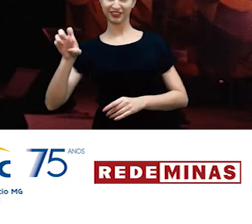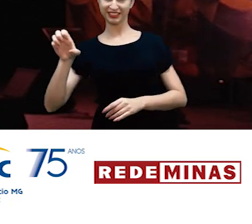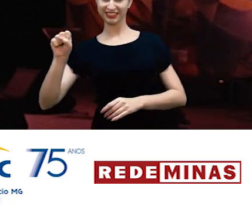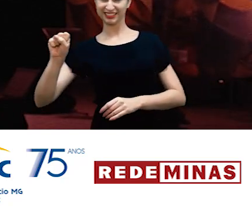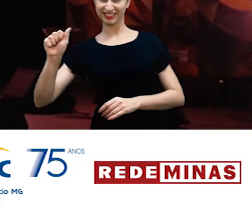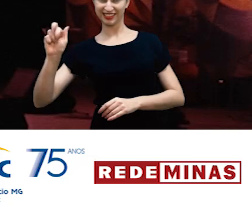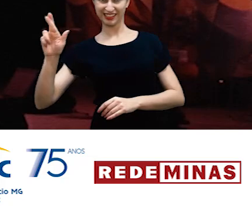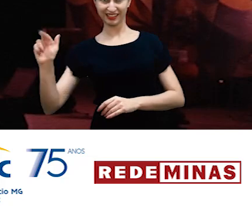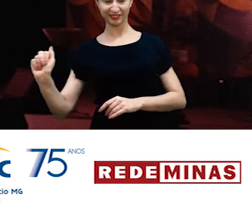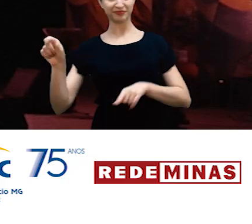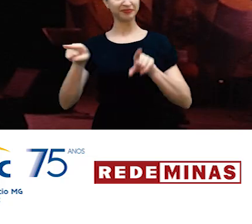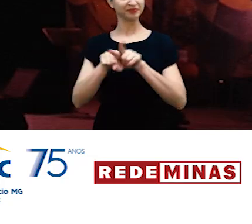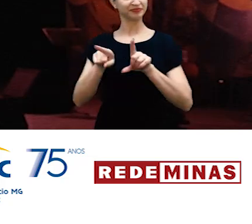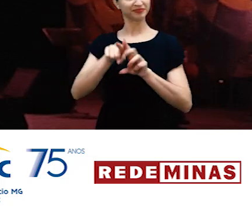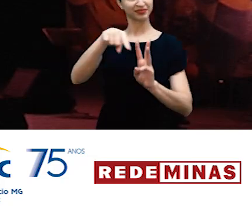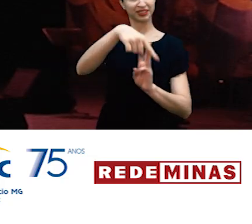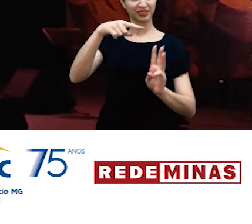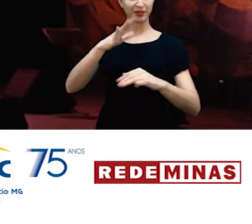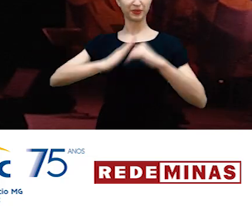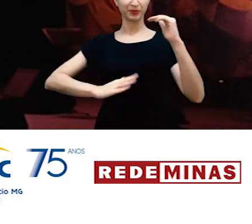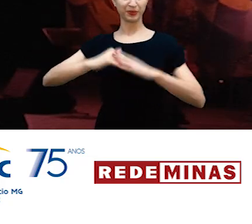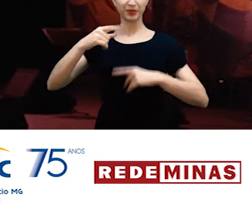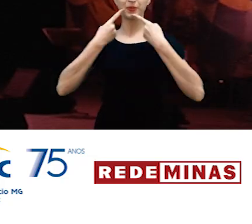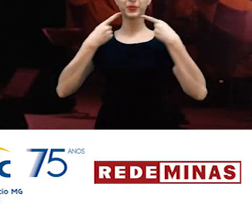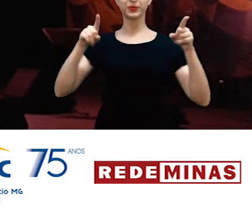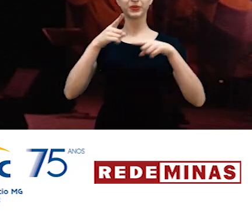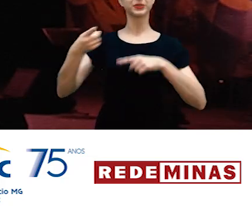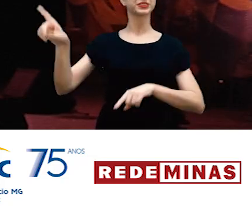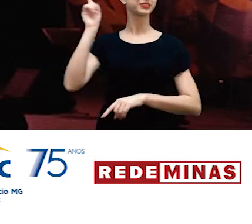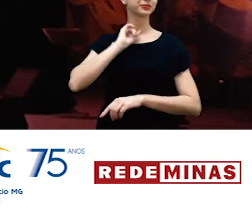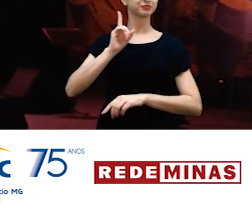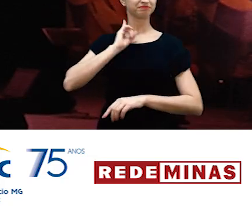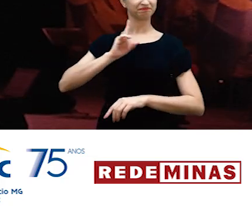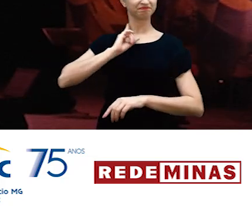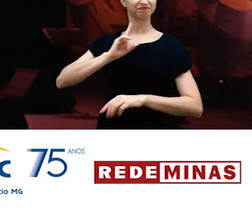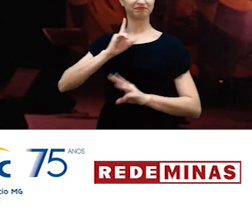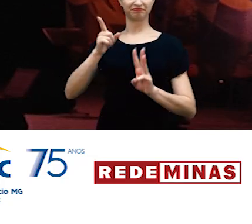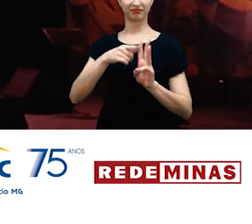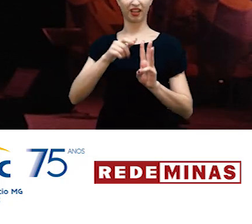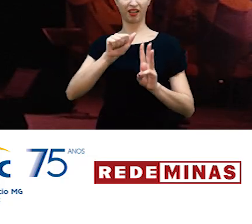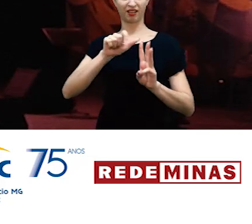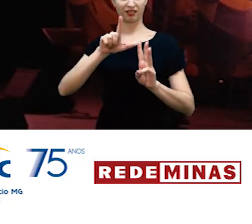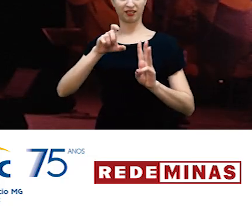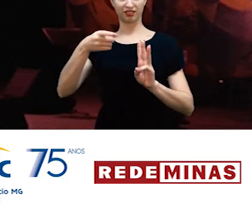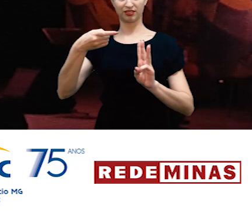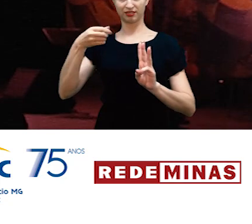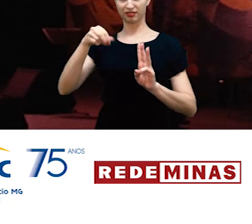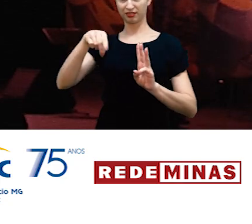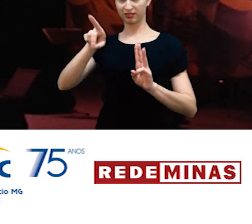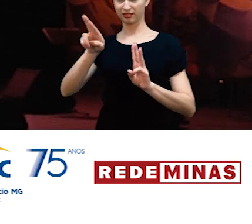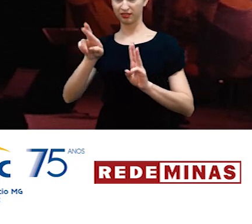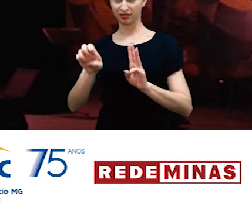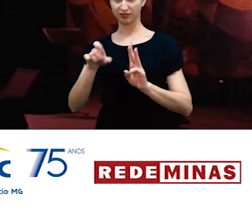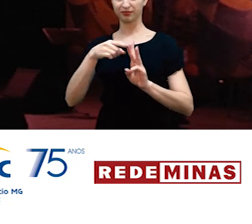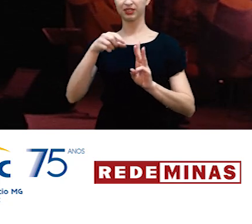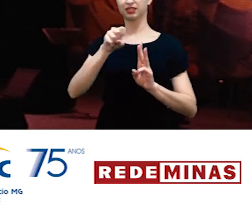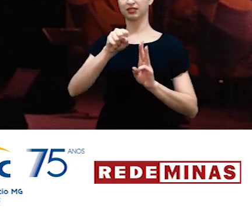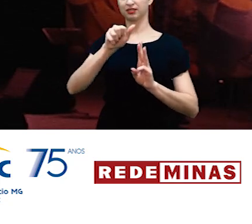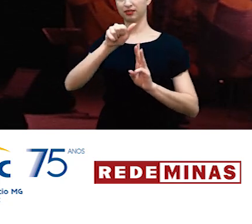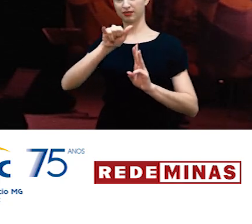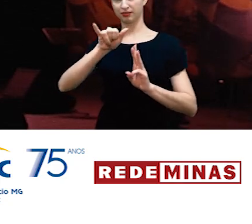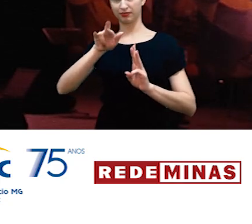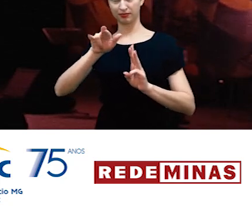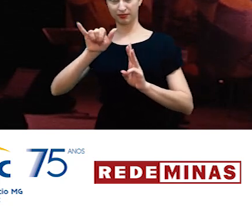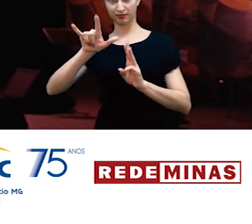e três grandes músicos do cenário da música mineira: Alexandre da Mata, Cenilo